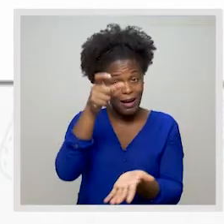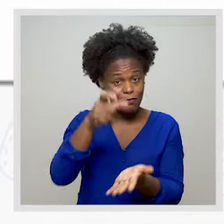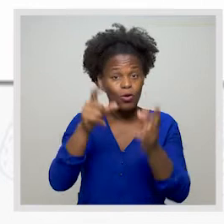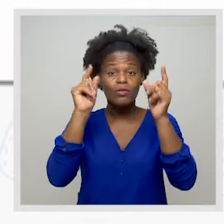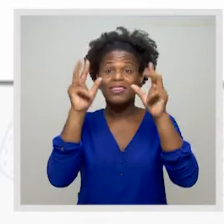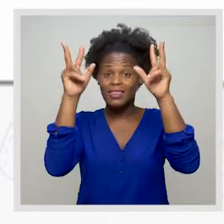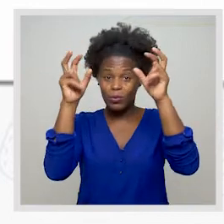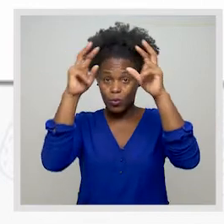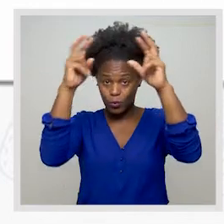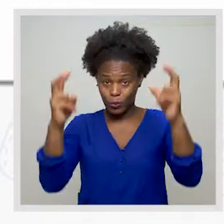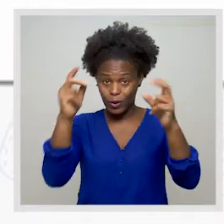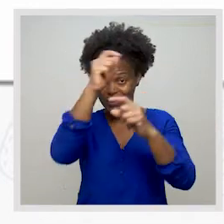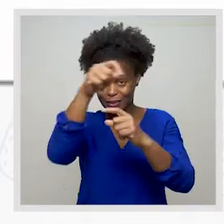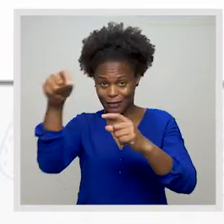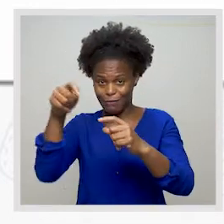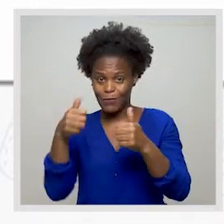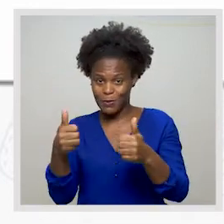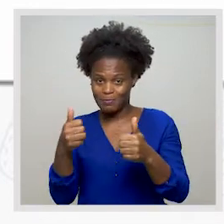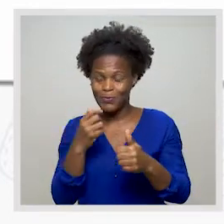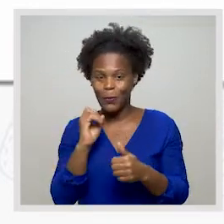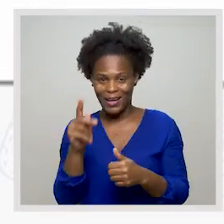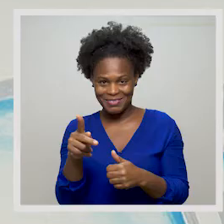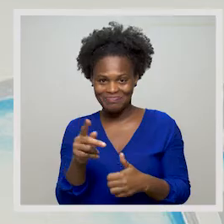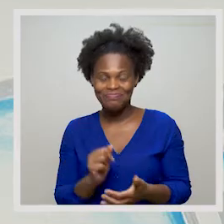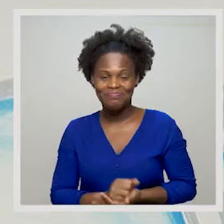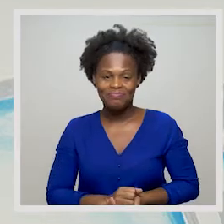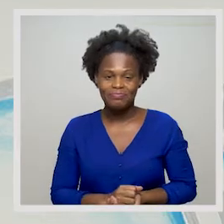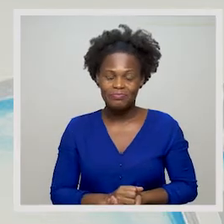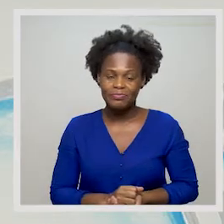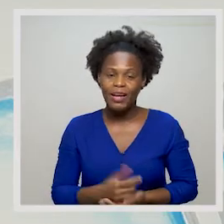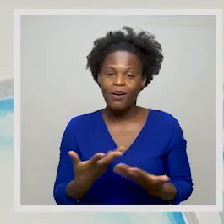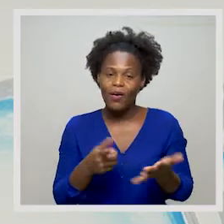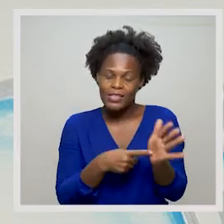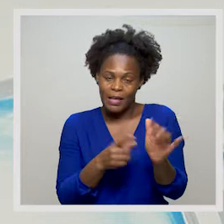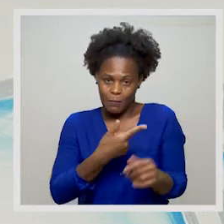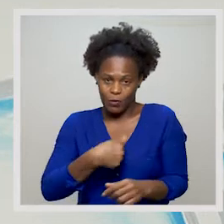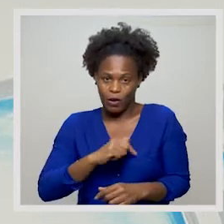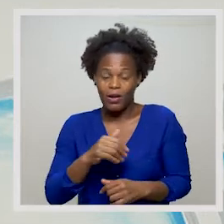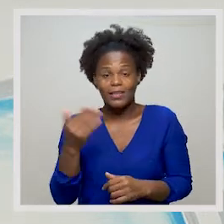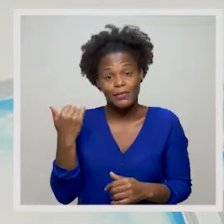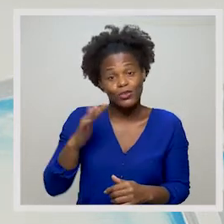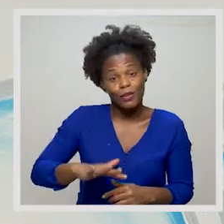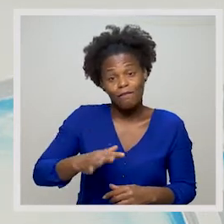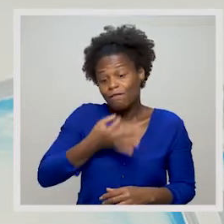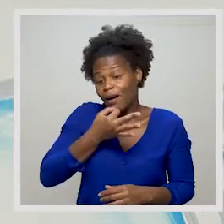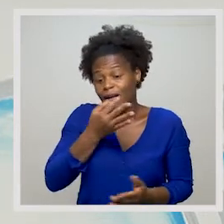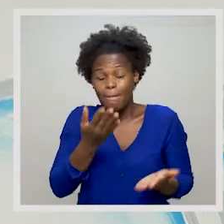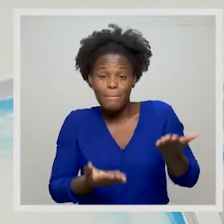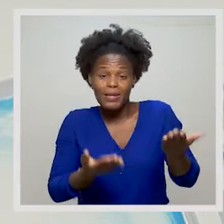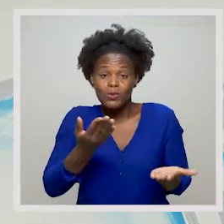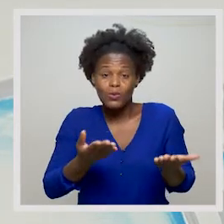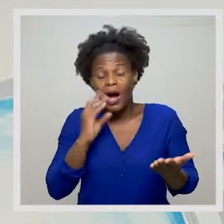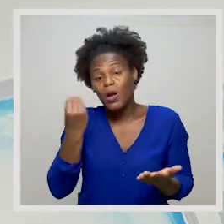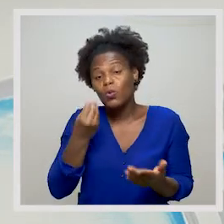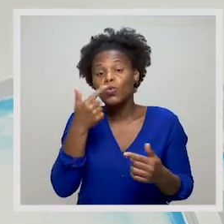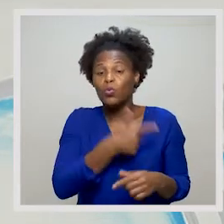O gráfico deve ter um título adequado, ok? O nosso exemplo estava a falar sobre peso